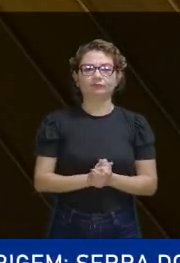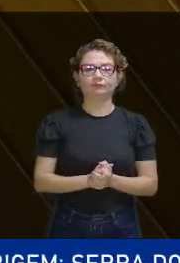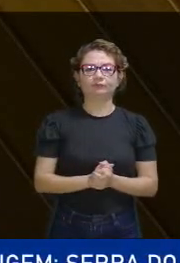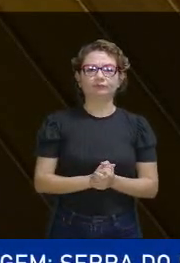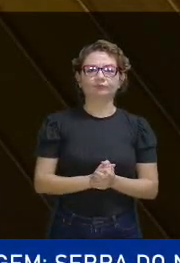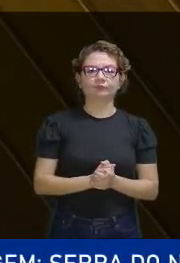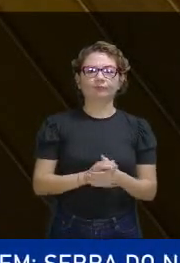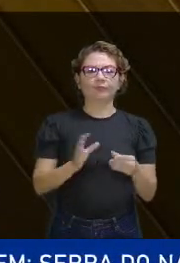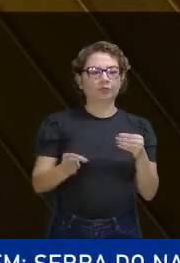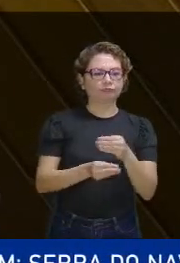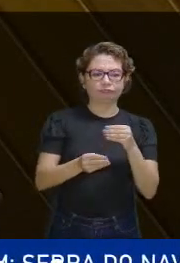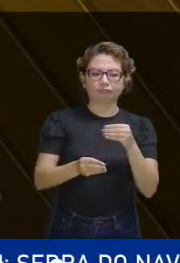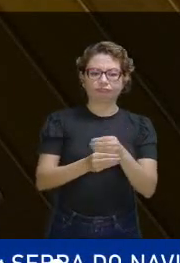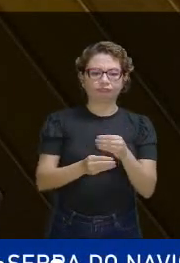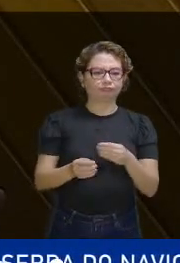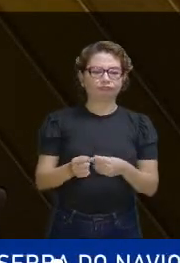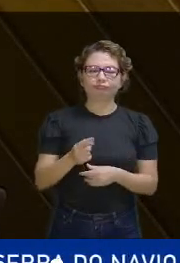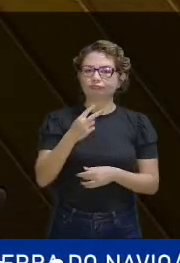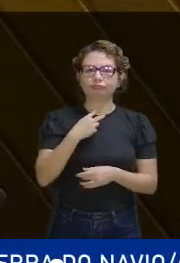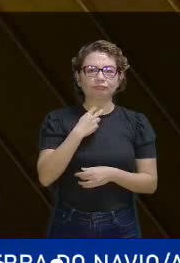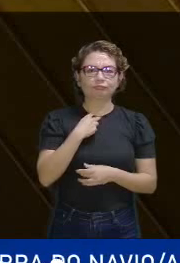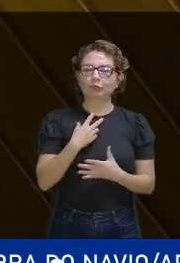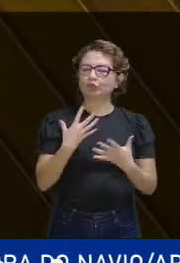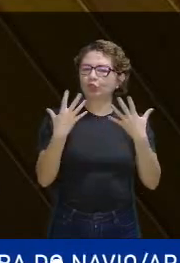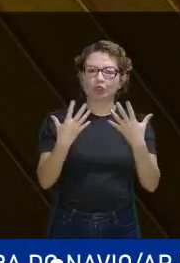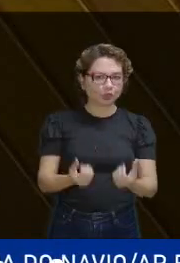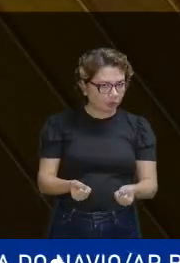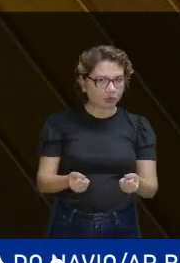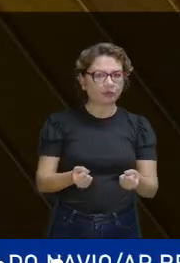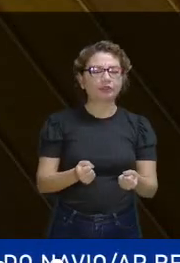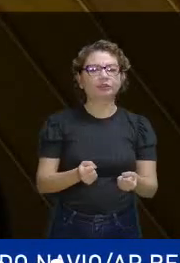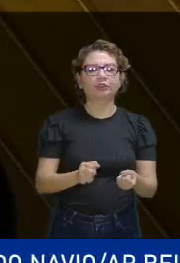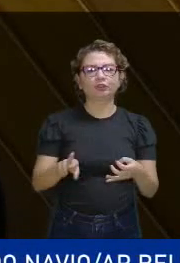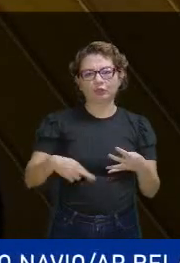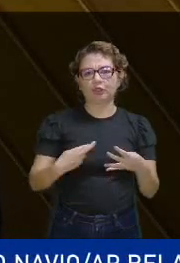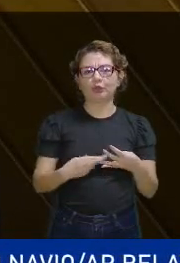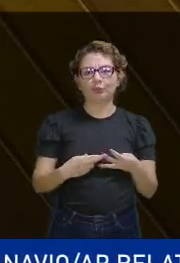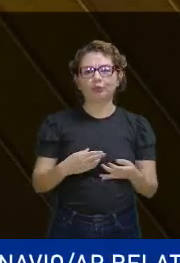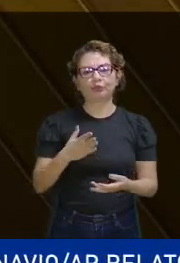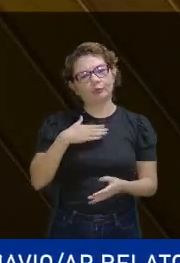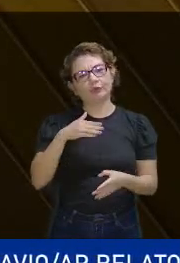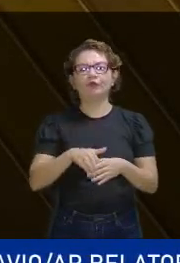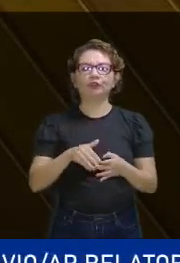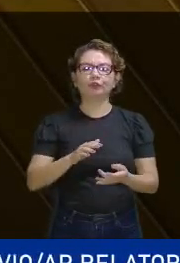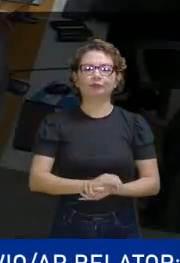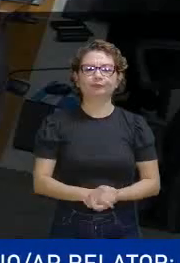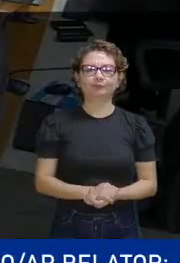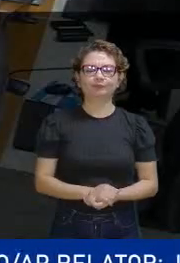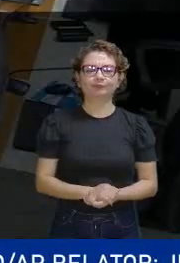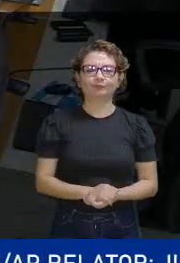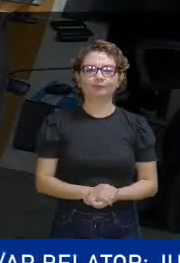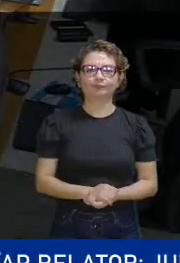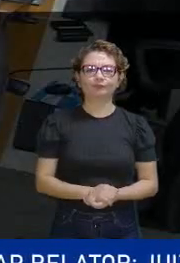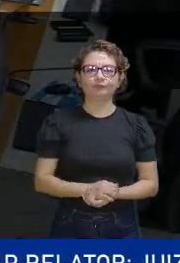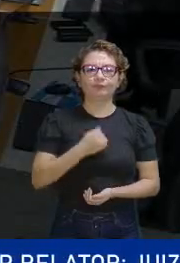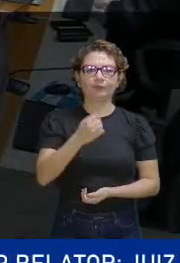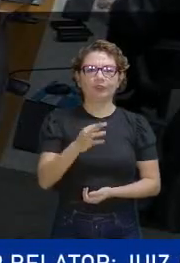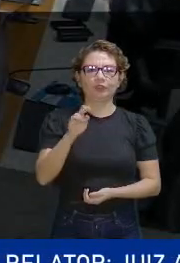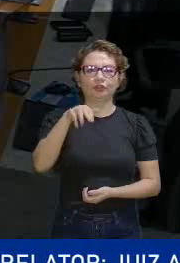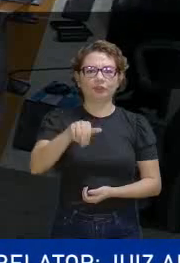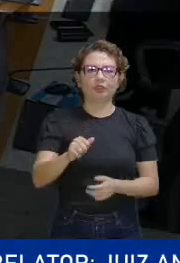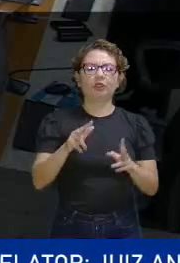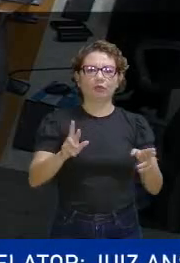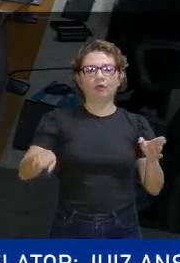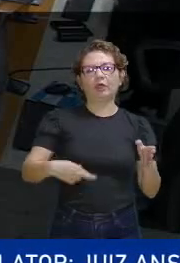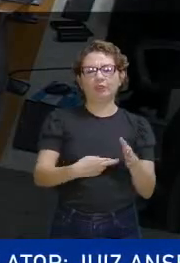dos referidos postulados, onde o exposto nega o provimento ao recurso eleitoral. É como voto, senhor presidente. Doutora Tina, Imagem